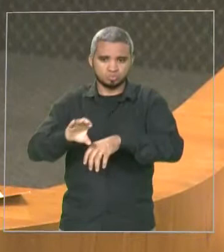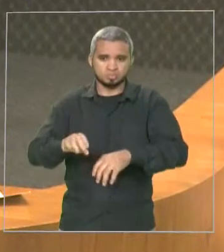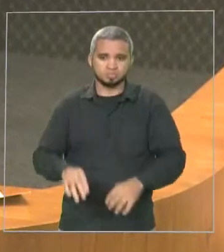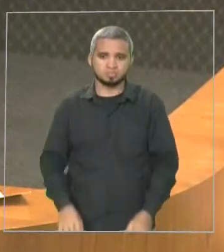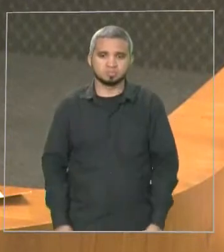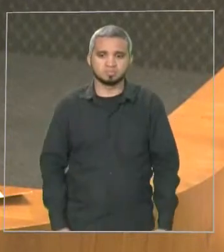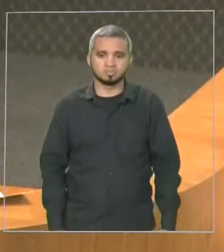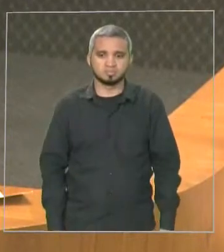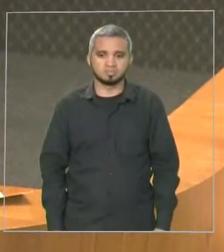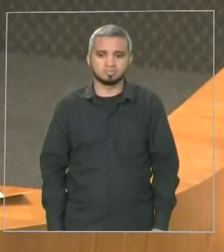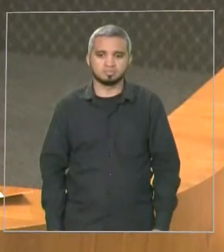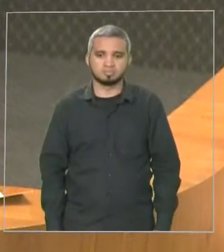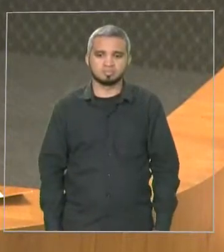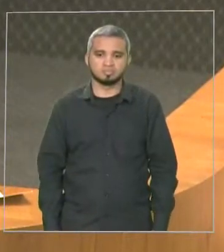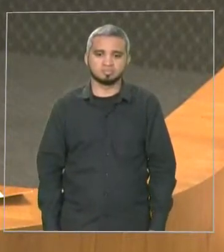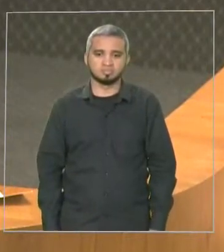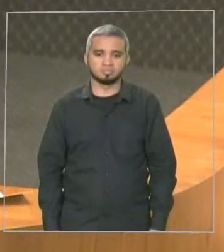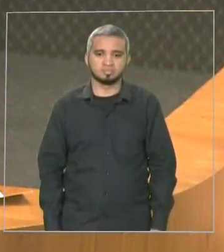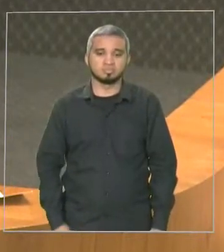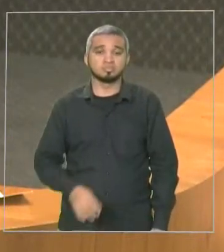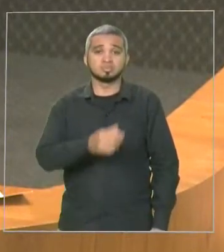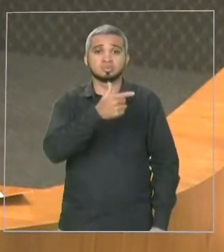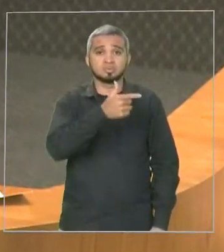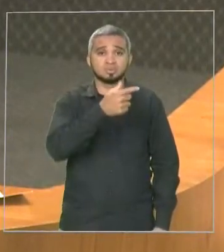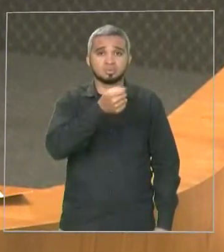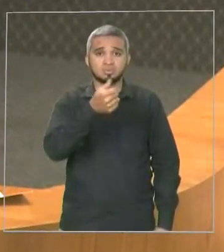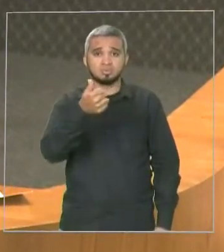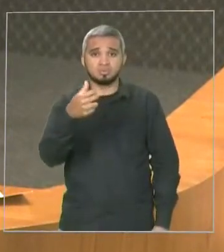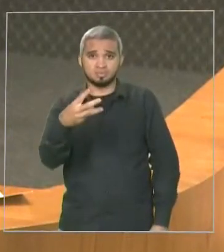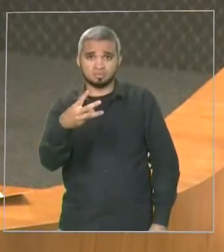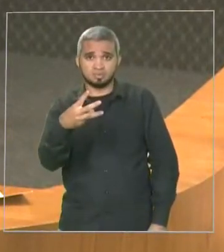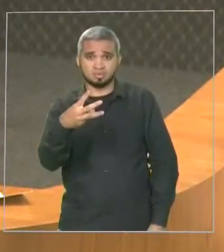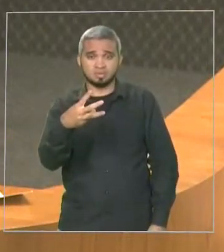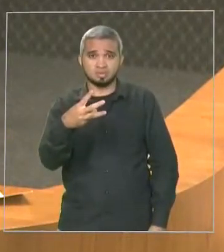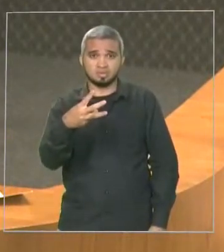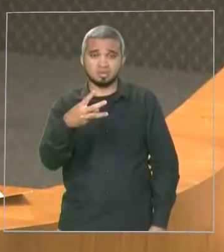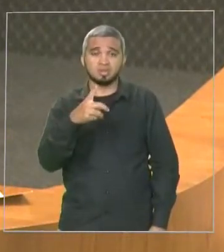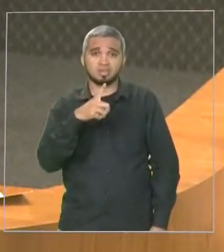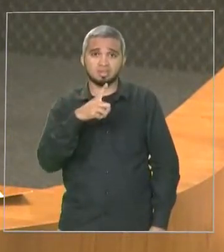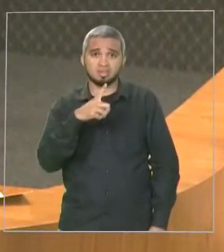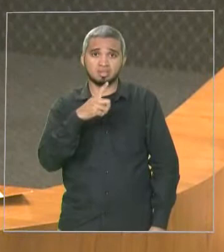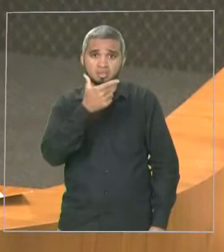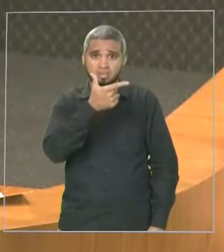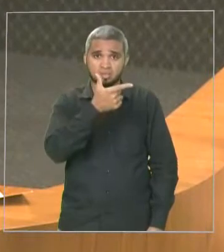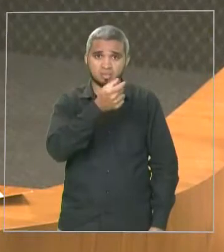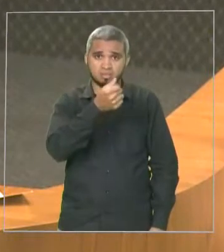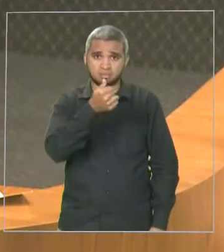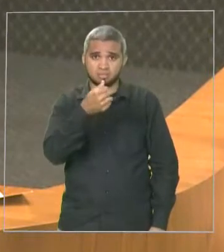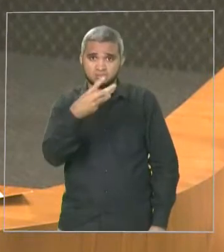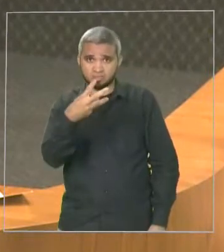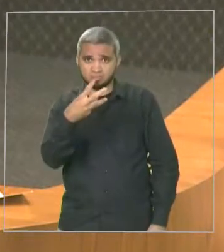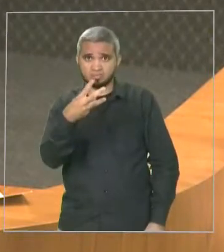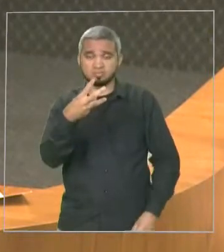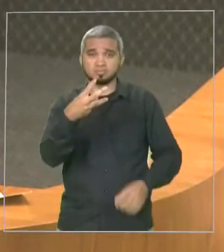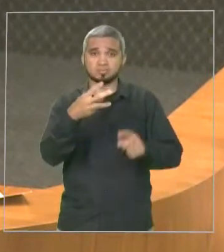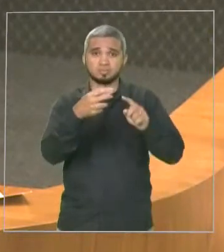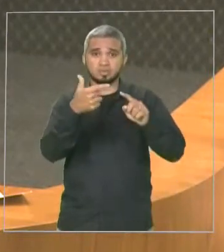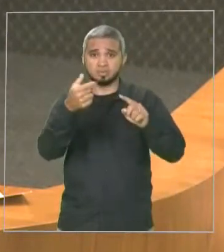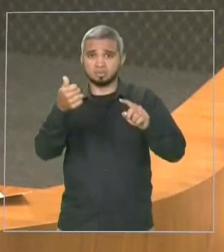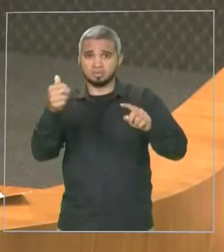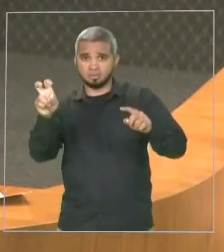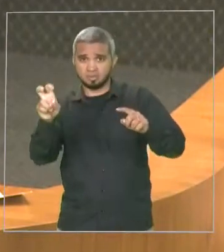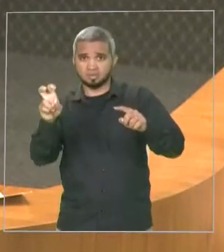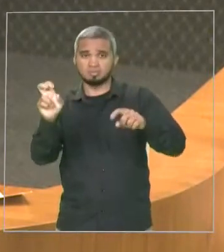deputado Edilásio. Em 2013, ela teve uma nova... Isso em 2013, em 2015, ela teve uma nova alteração